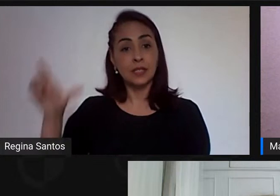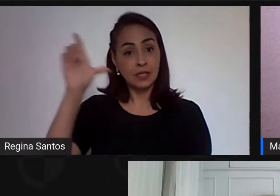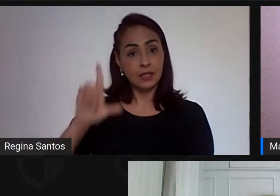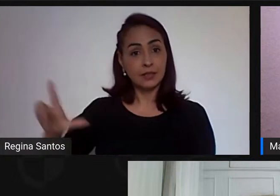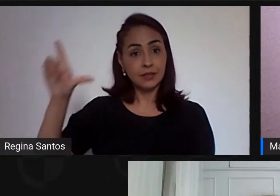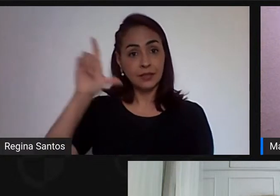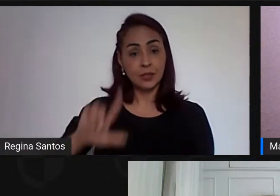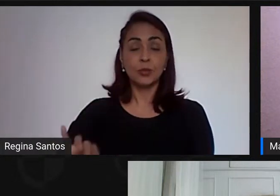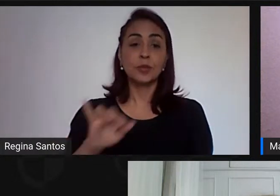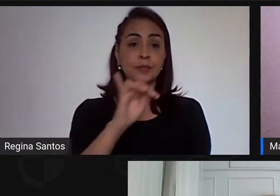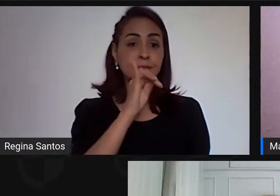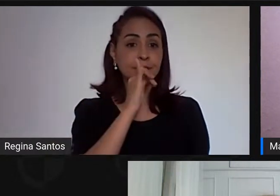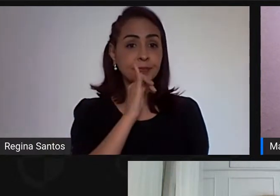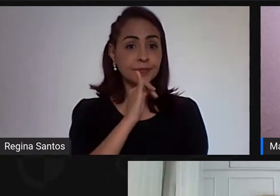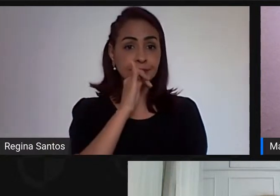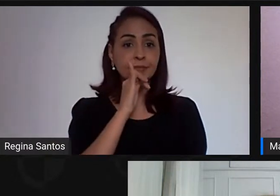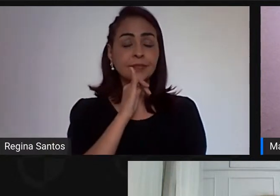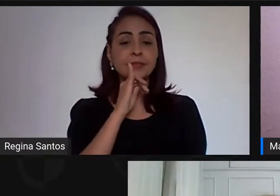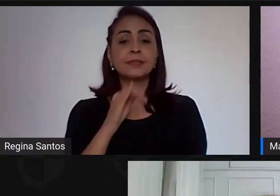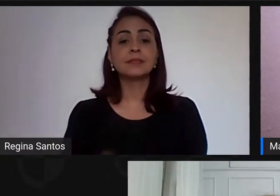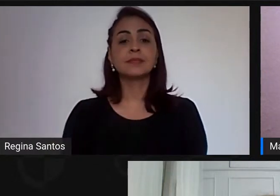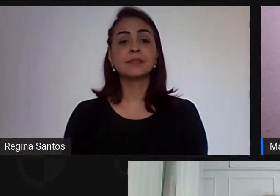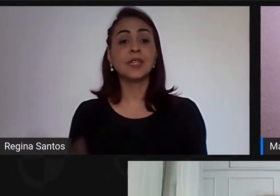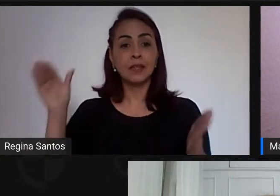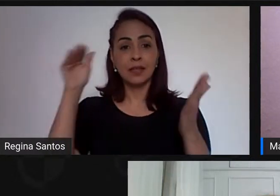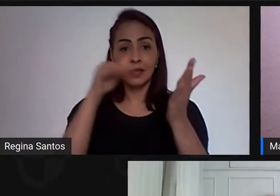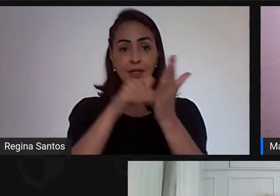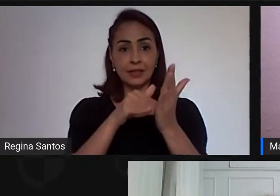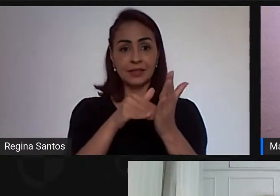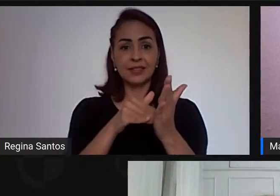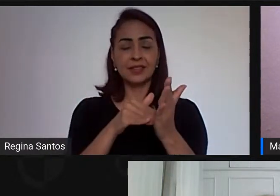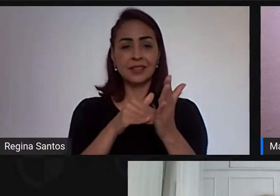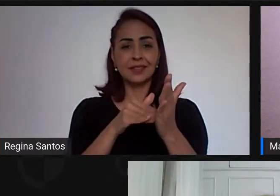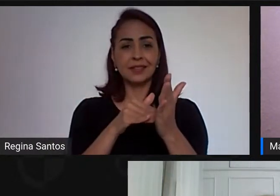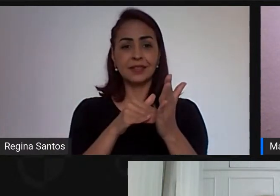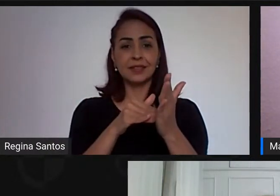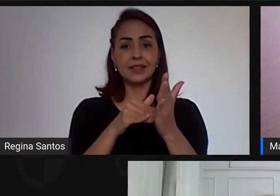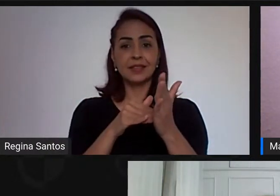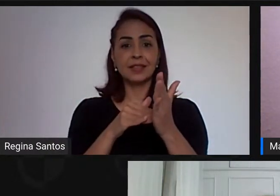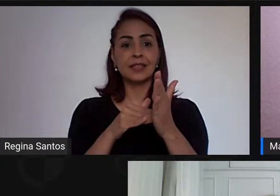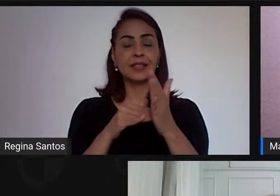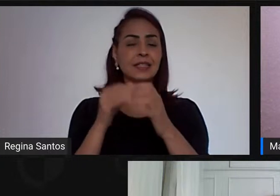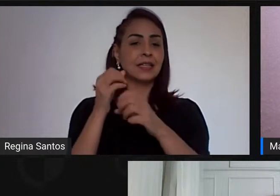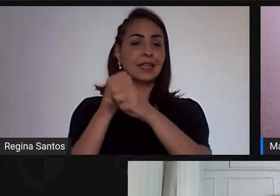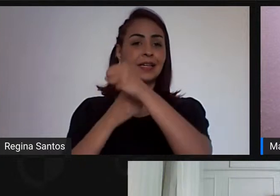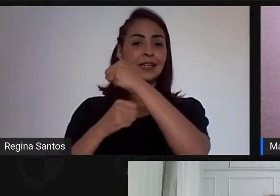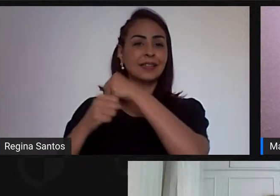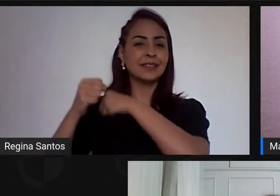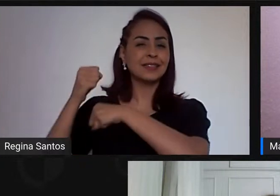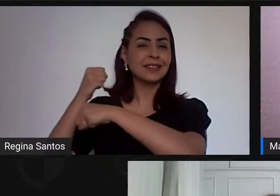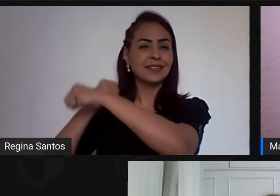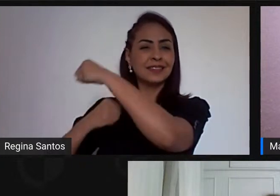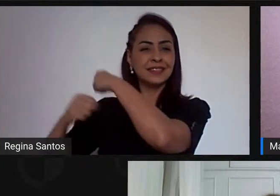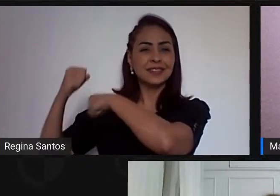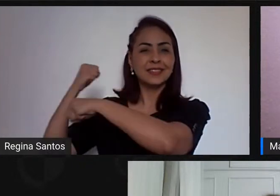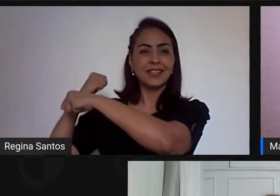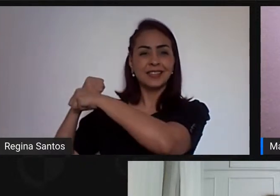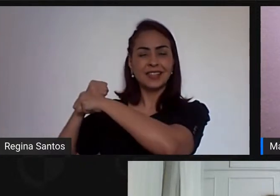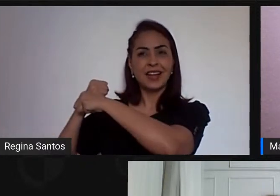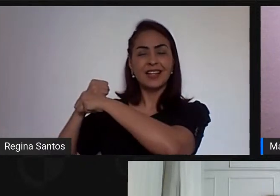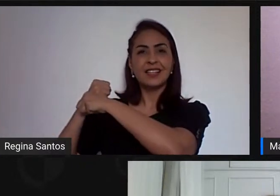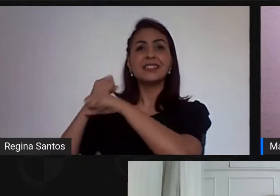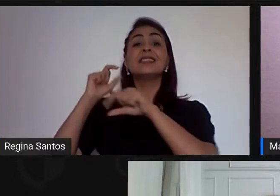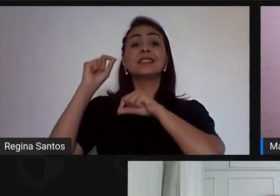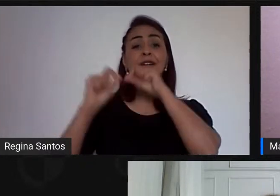né? Até, aliás, anos atrás já estavam discutindo sobre a morte da literatura.